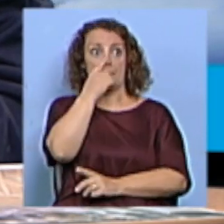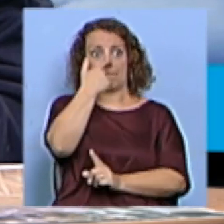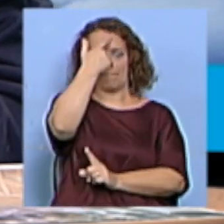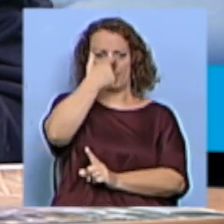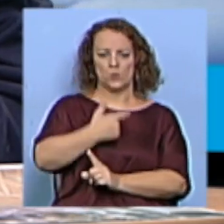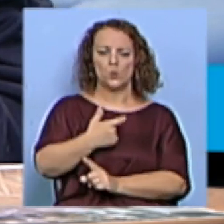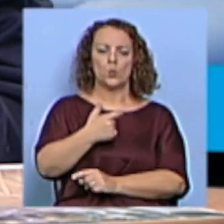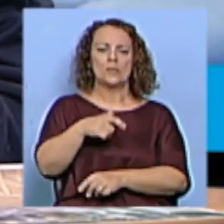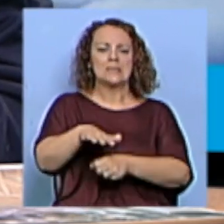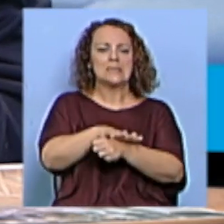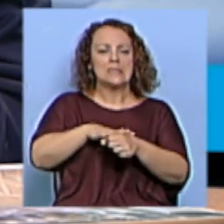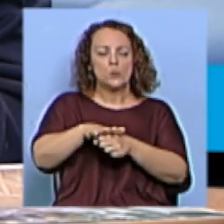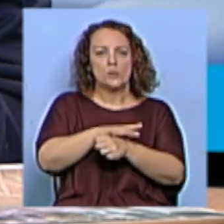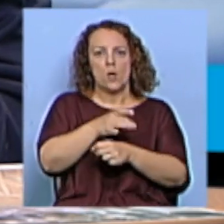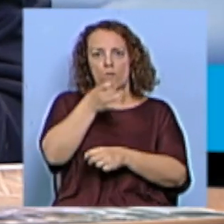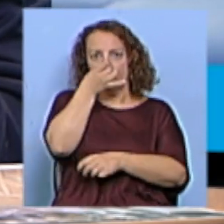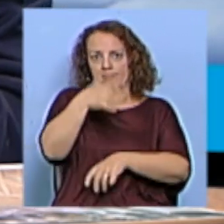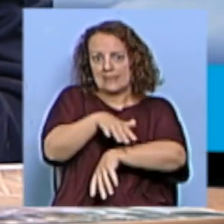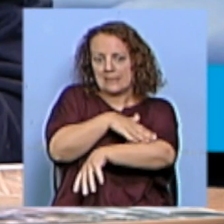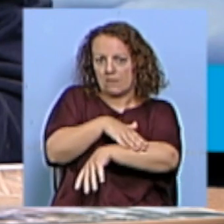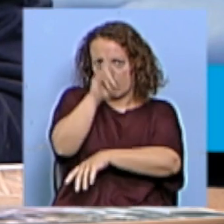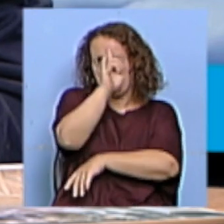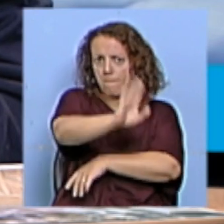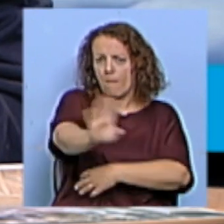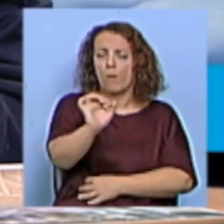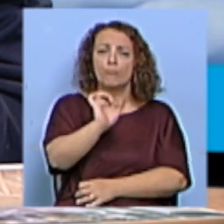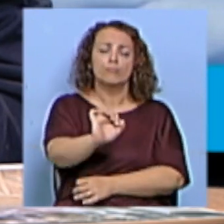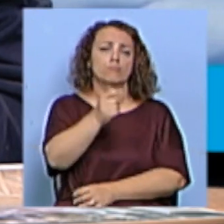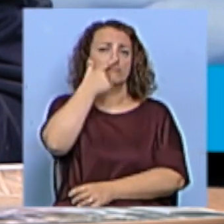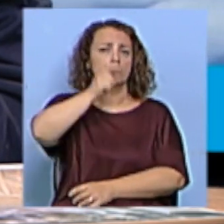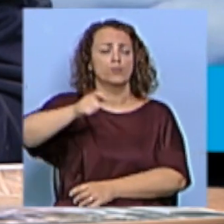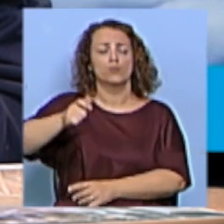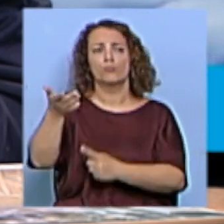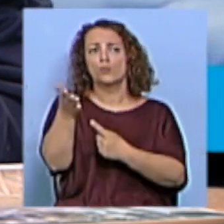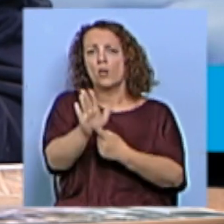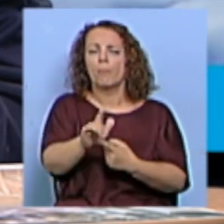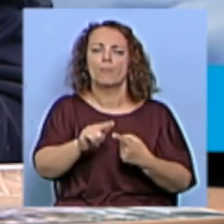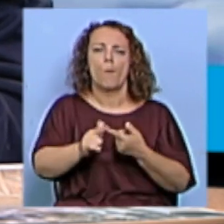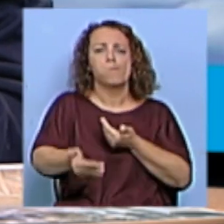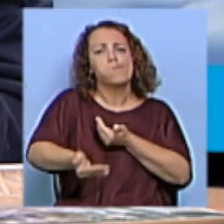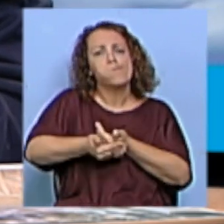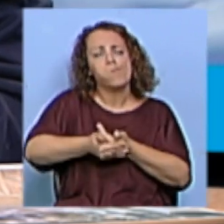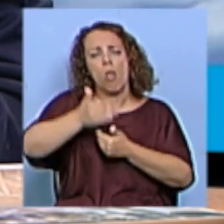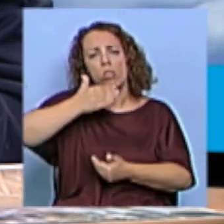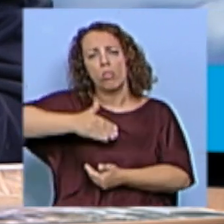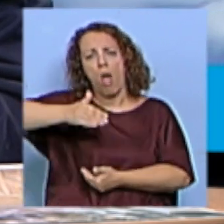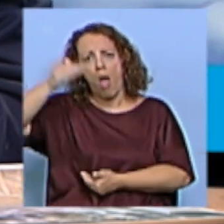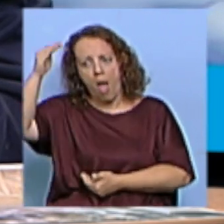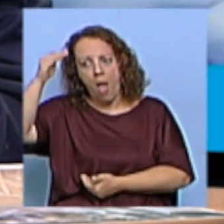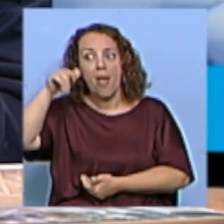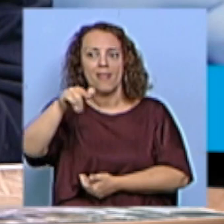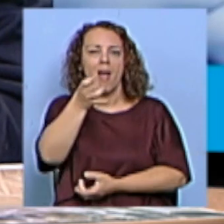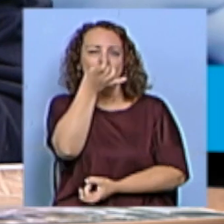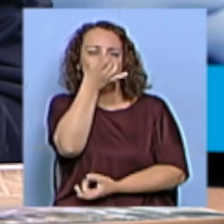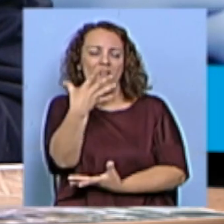maior vulnerabilidade, e nós sabemos quais são pessoas que eventualmente têm mais idade e que são mais